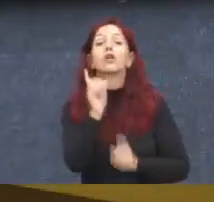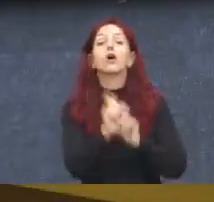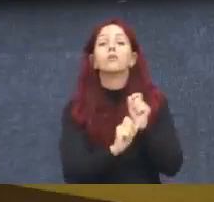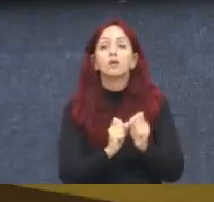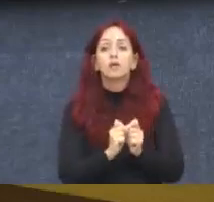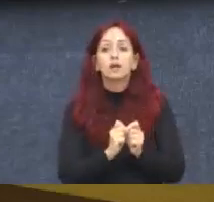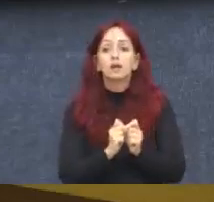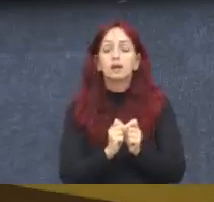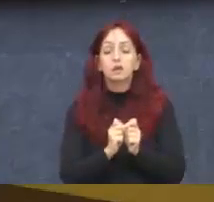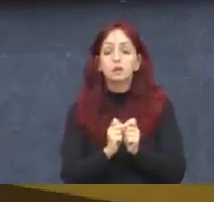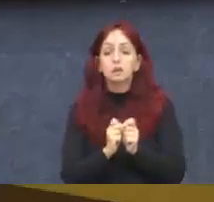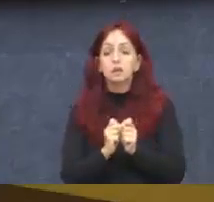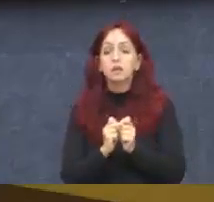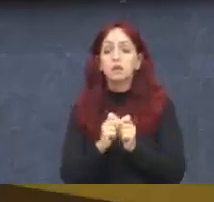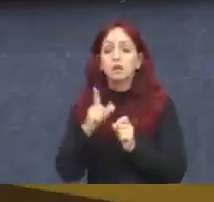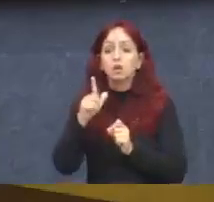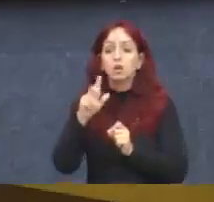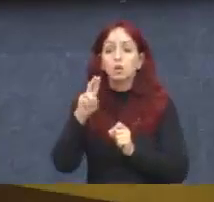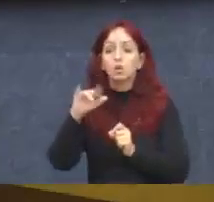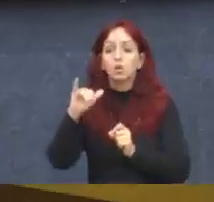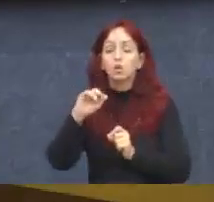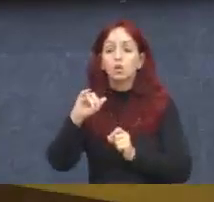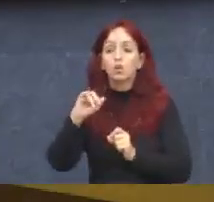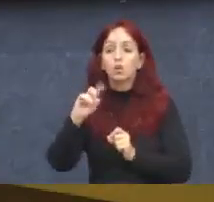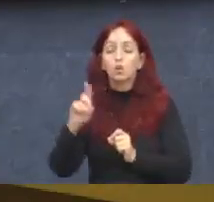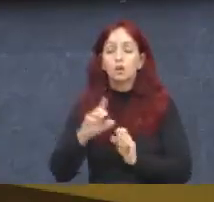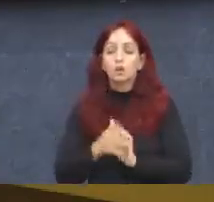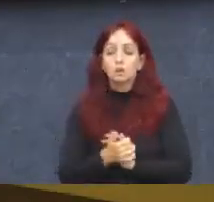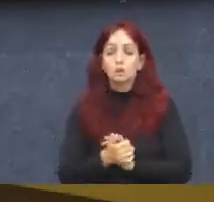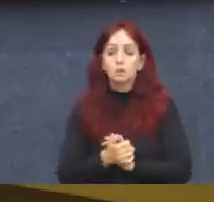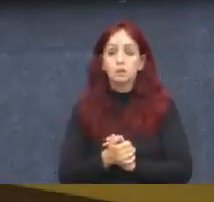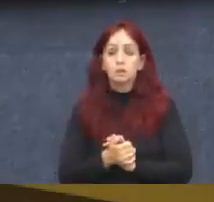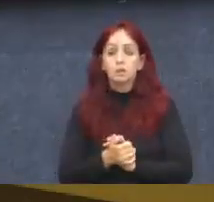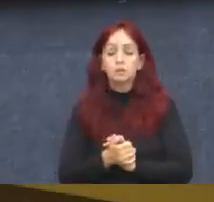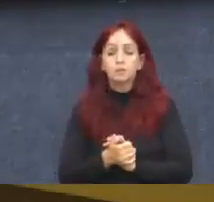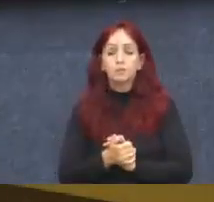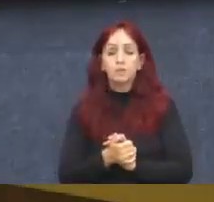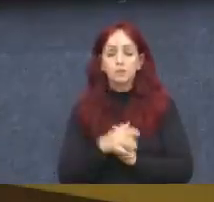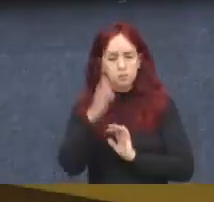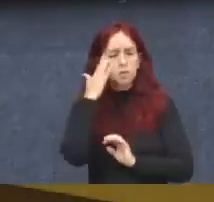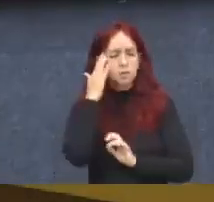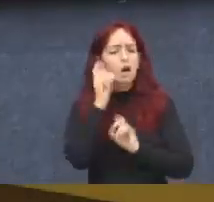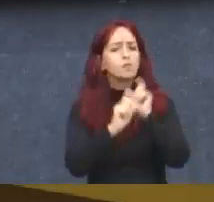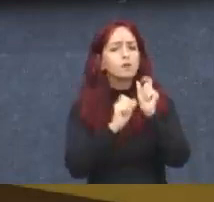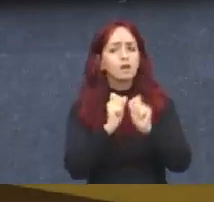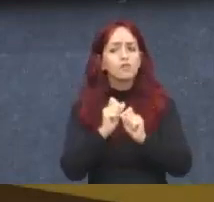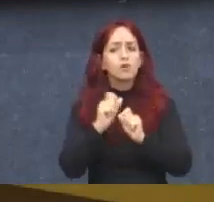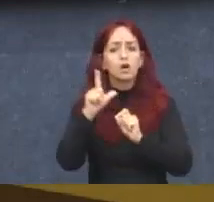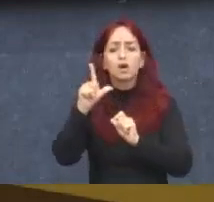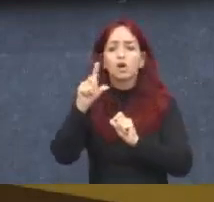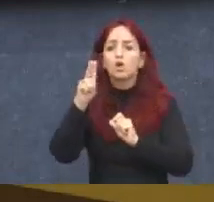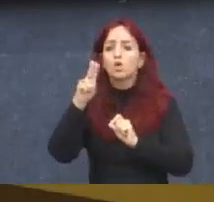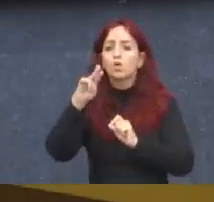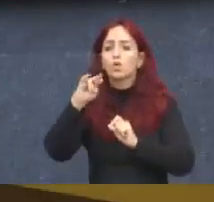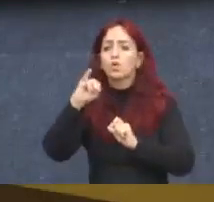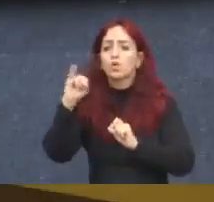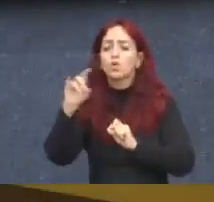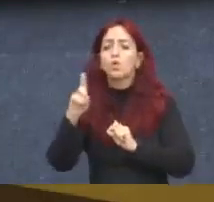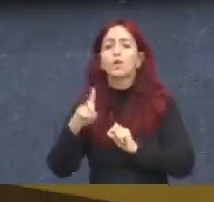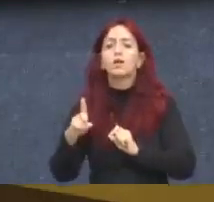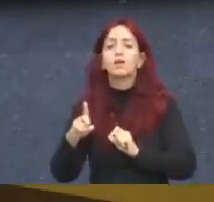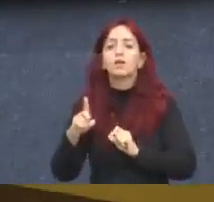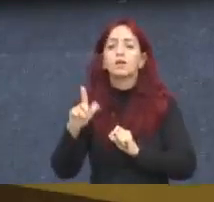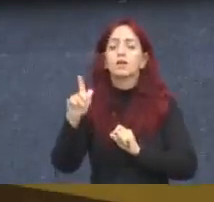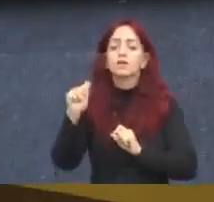Gama. Sabe quem foi? O senhor é advogado, devia saber quem foi Luiz Gama no nosso país.